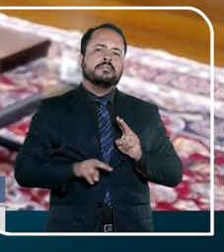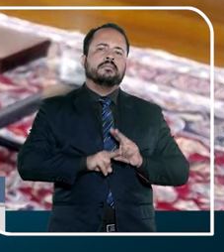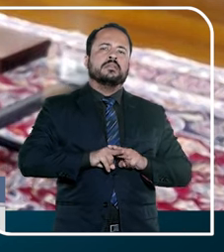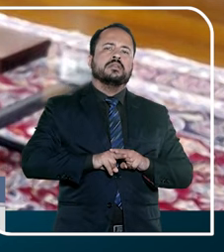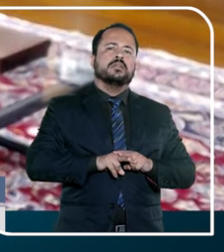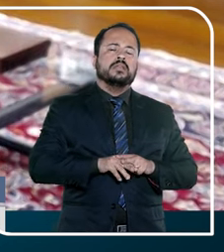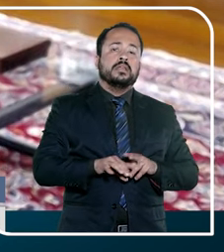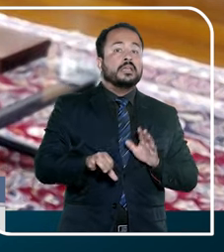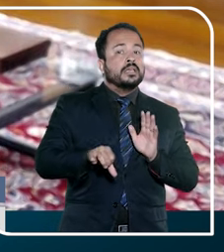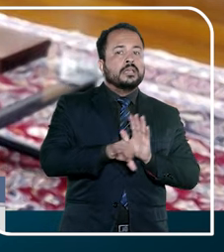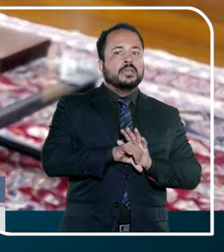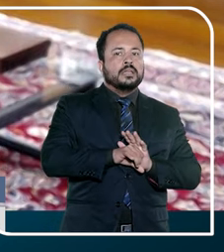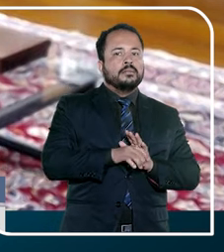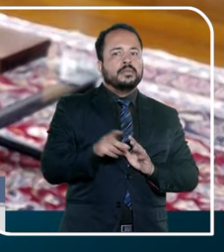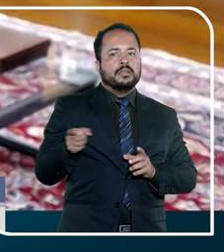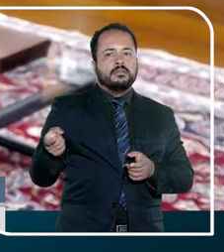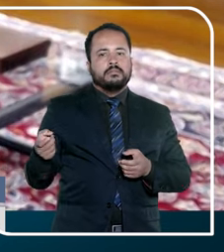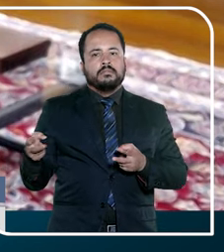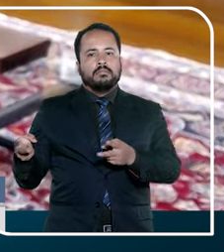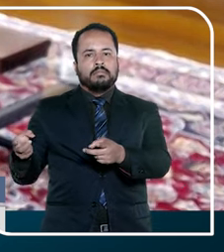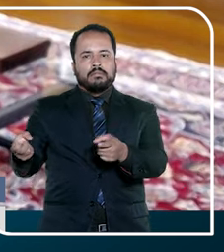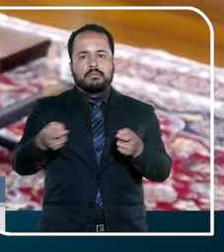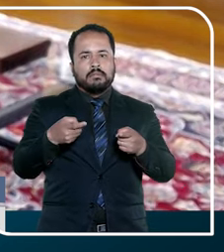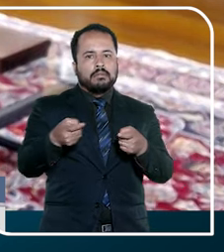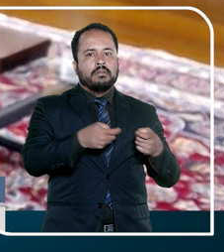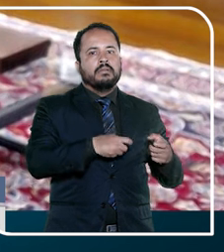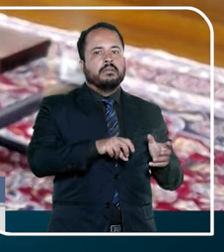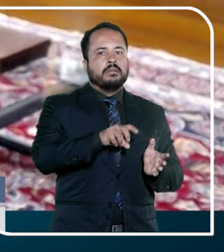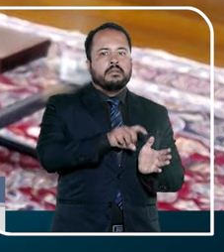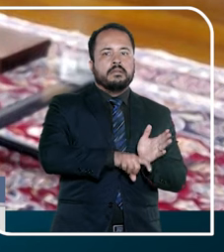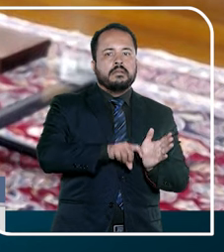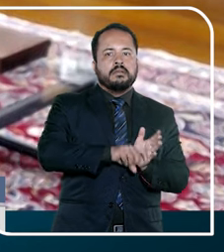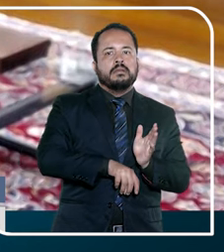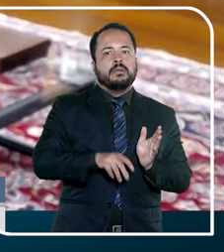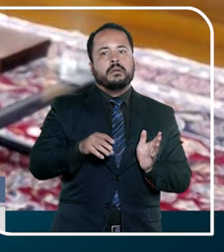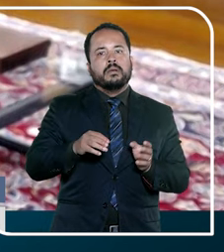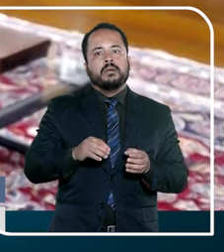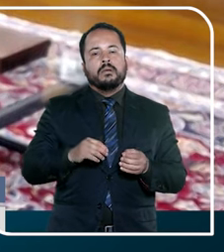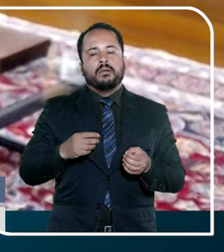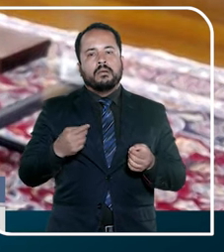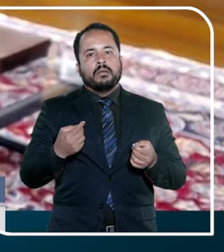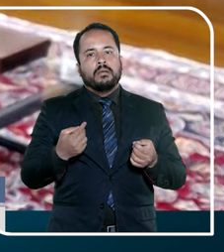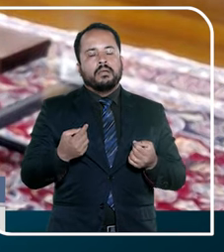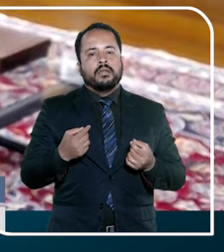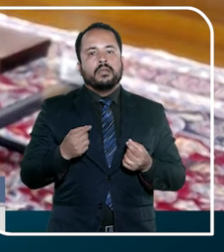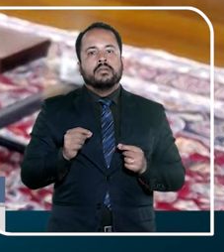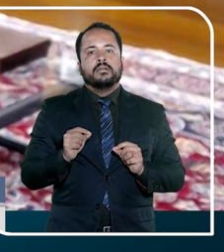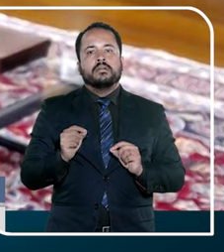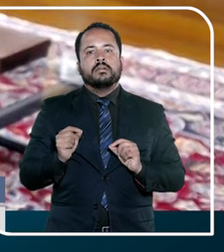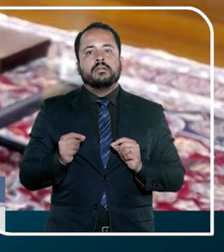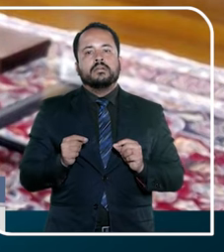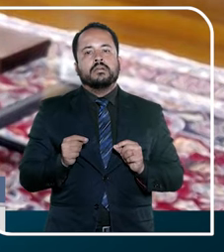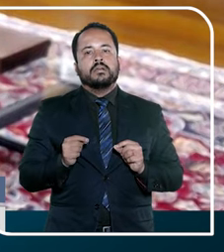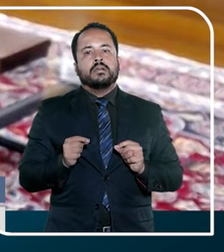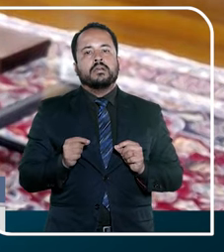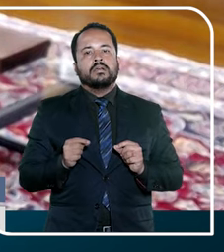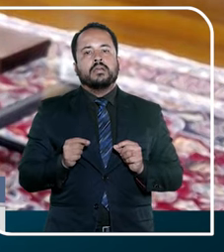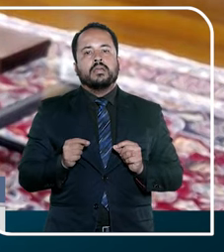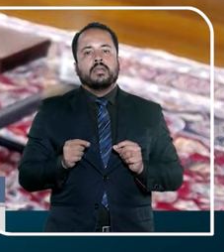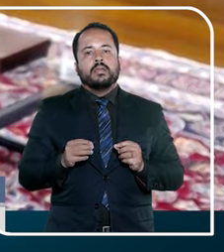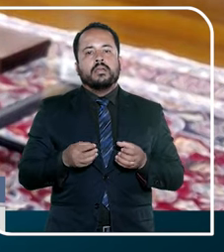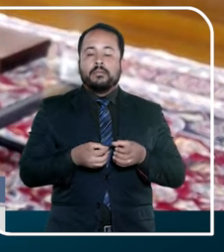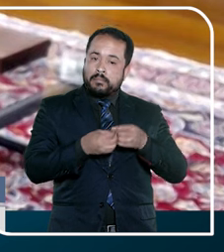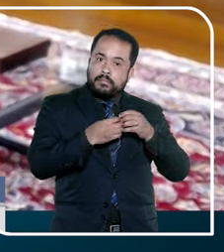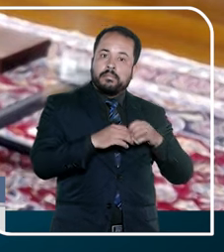tributários ou crimes eh contra a Previdência em que mesmo com uma lesão patrimonial